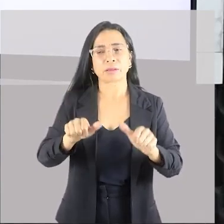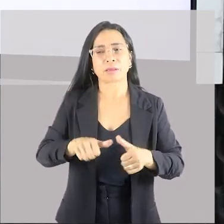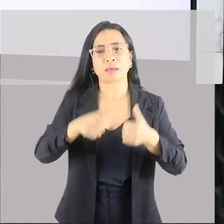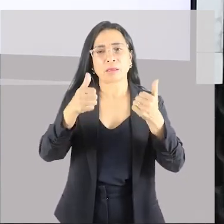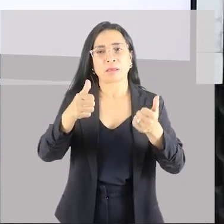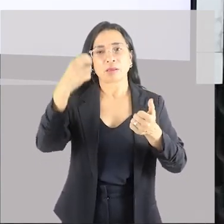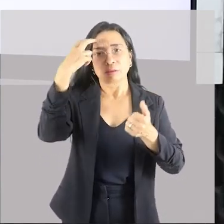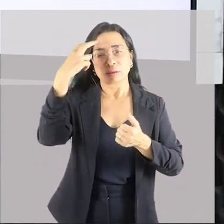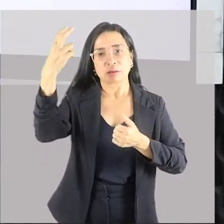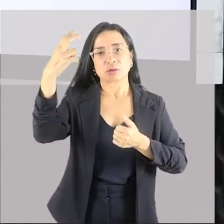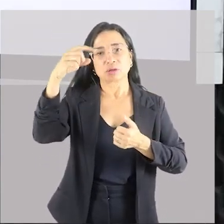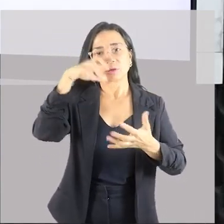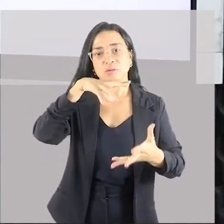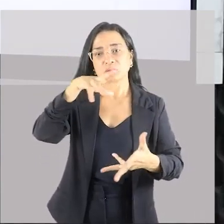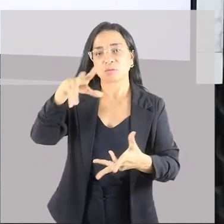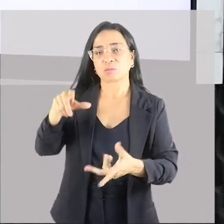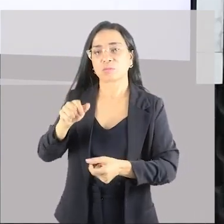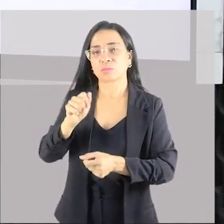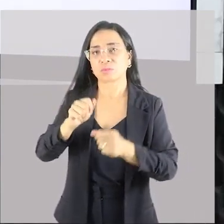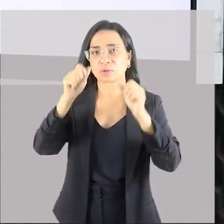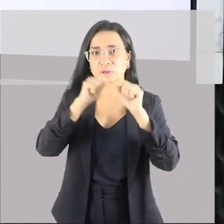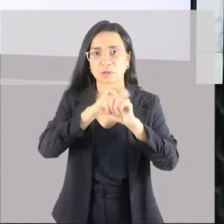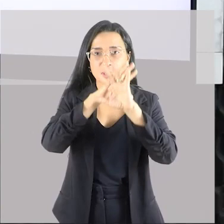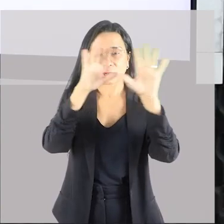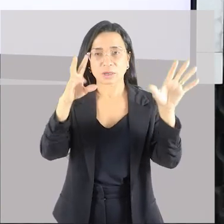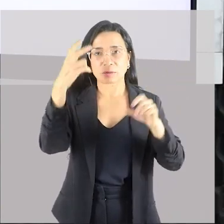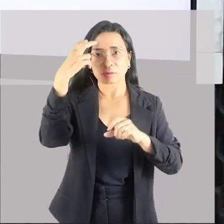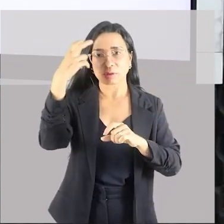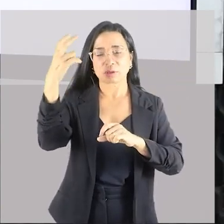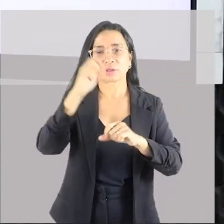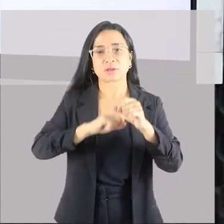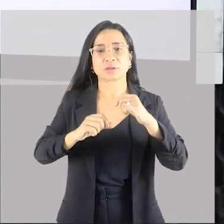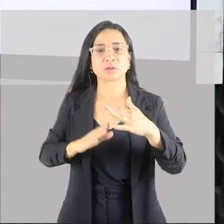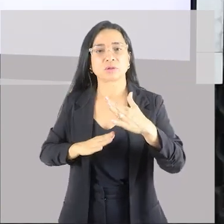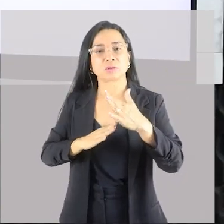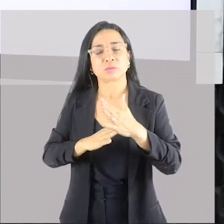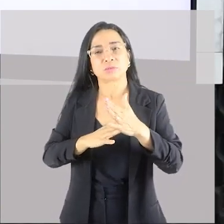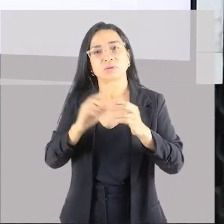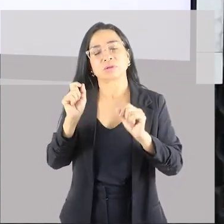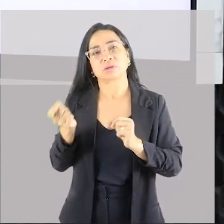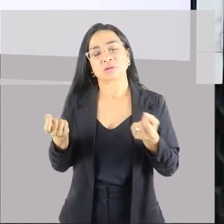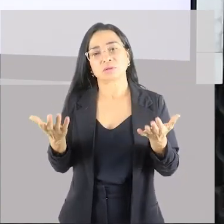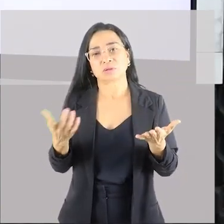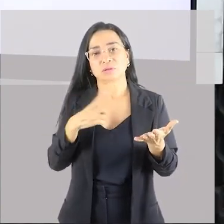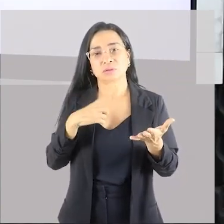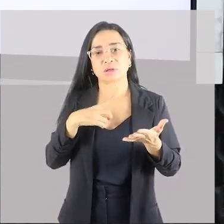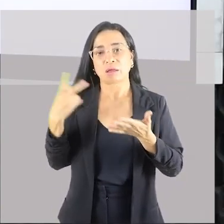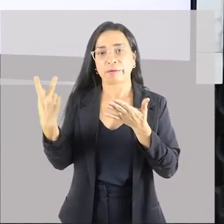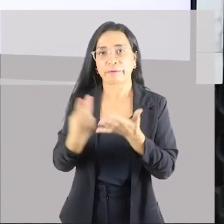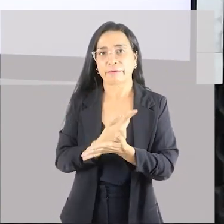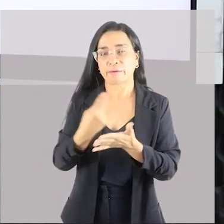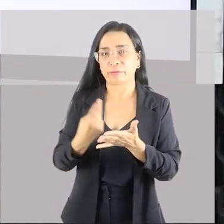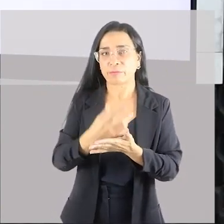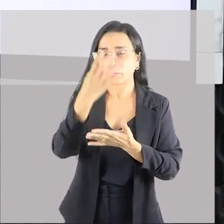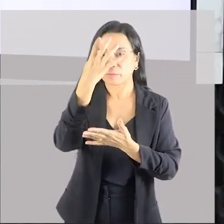Terra, John Locke. Claro que a inteligência dele não o impediria de cometer erros gravíssimos. tá? Nós não temos tempo